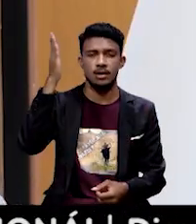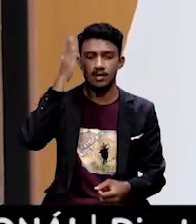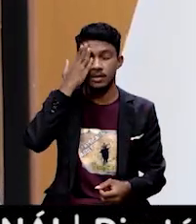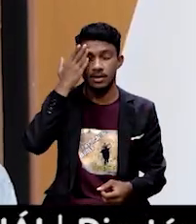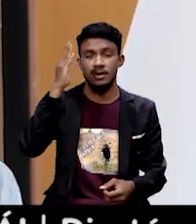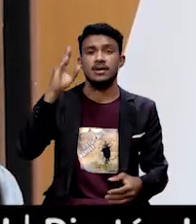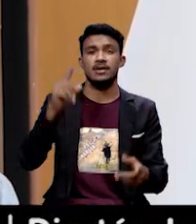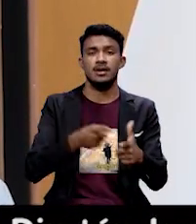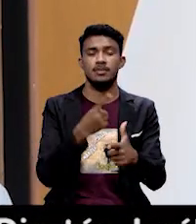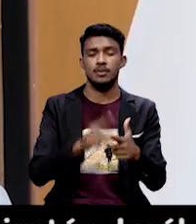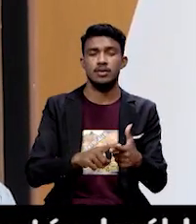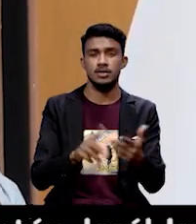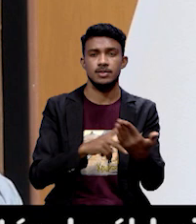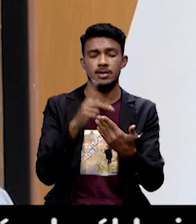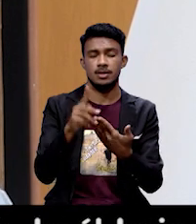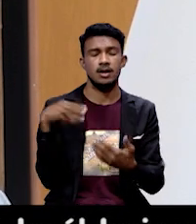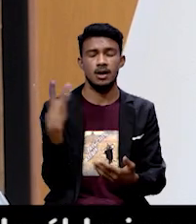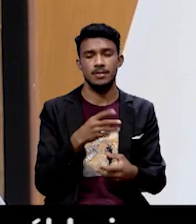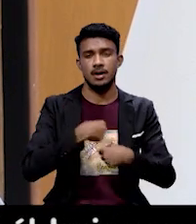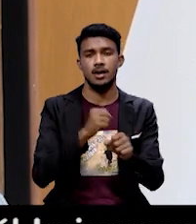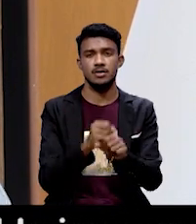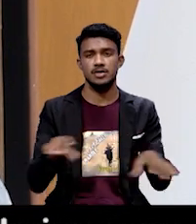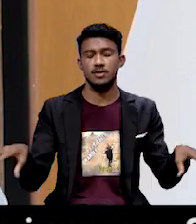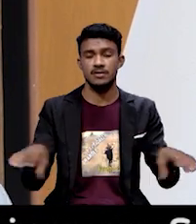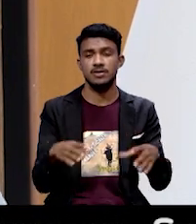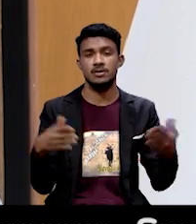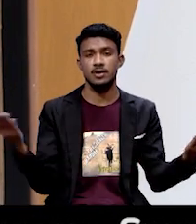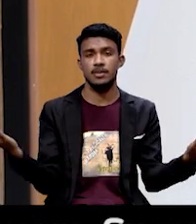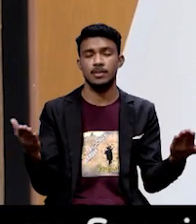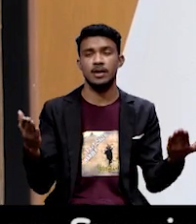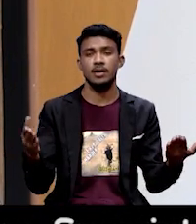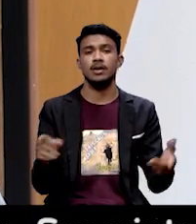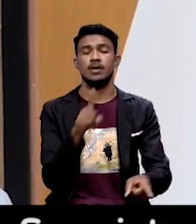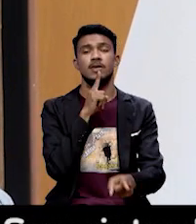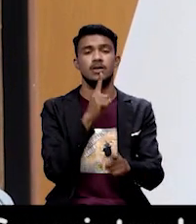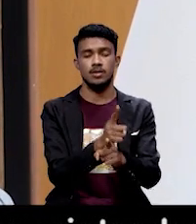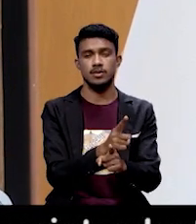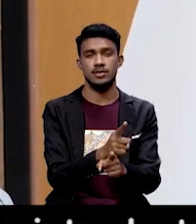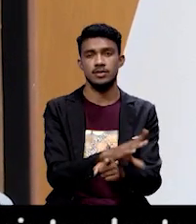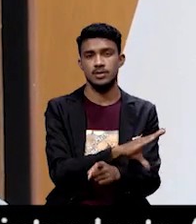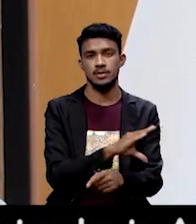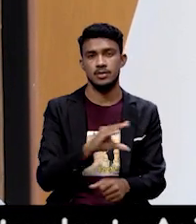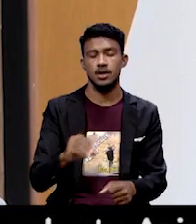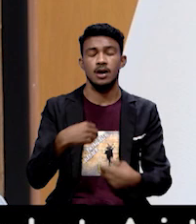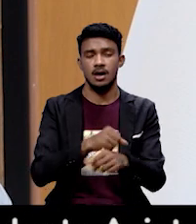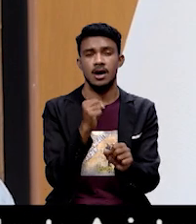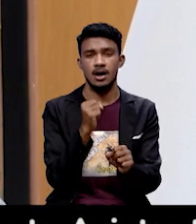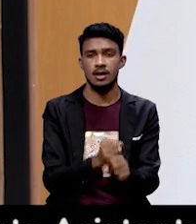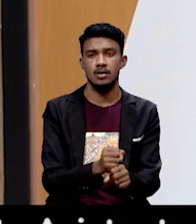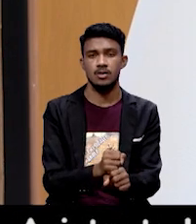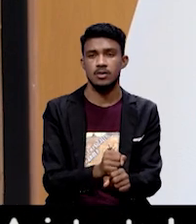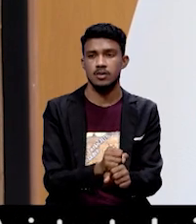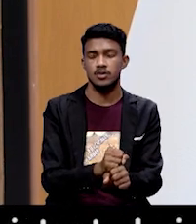de plano, ami cria mecanismo de trabalho e de nebe maka rigoroso, hal monitorização